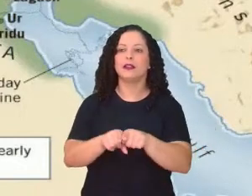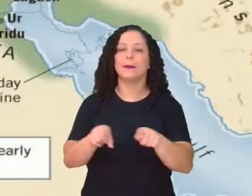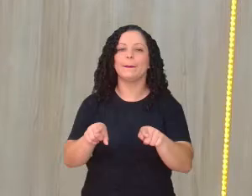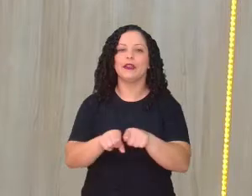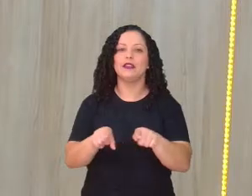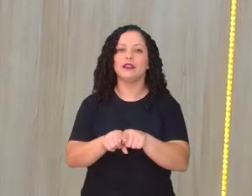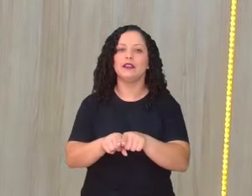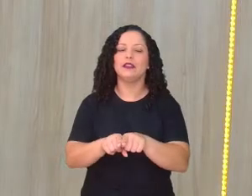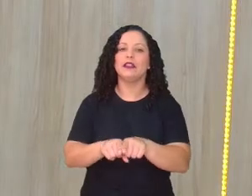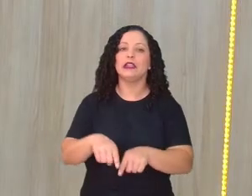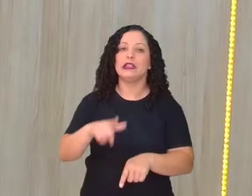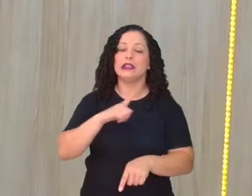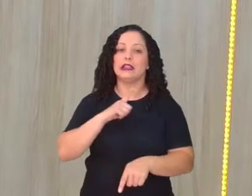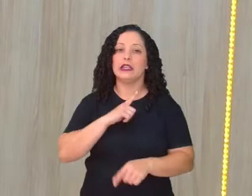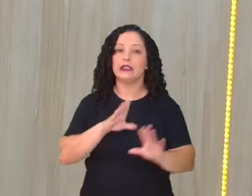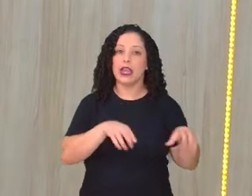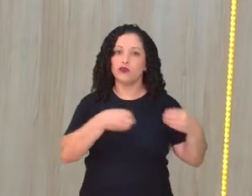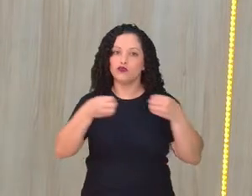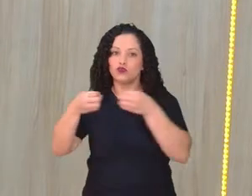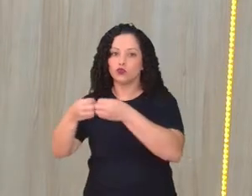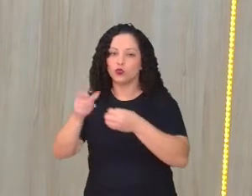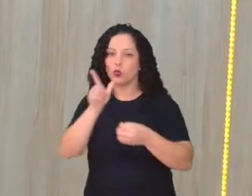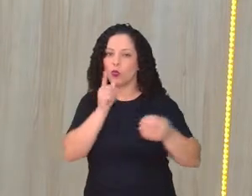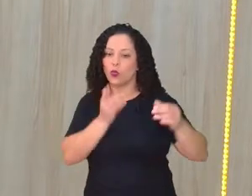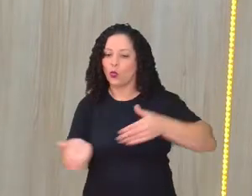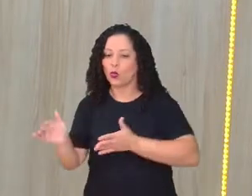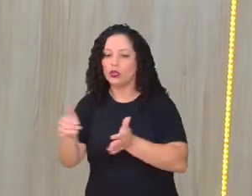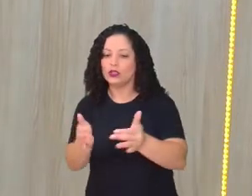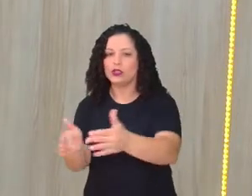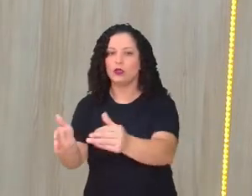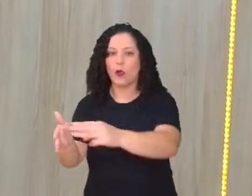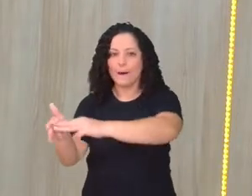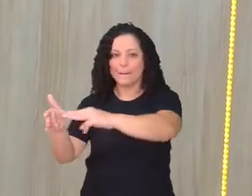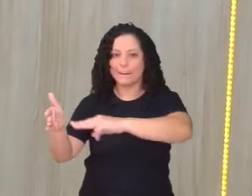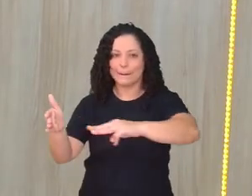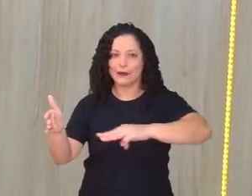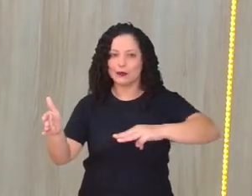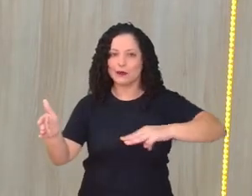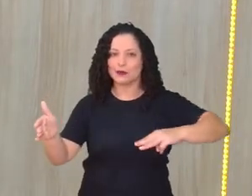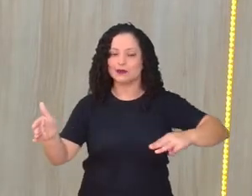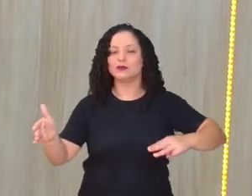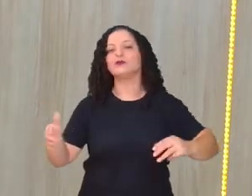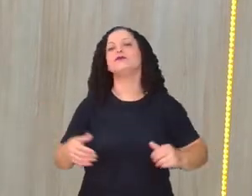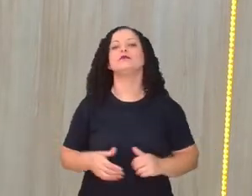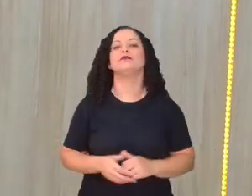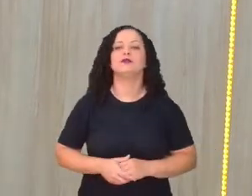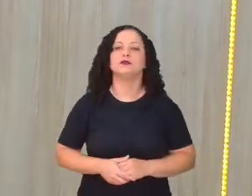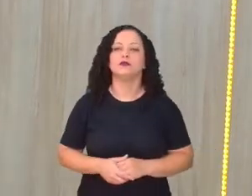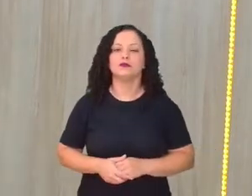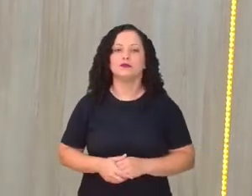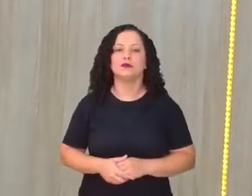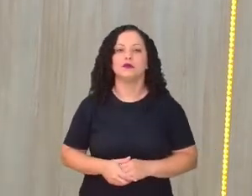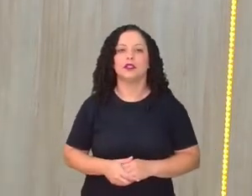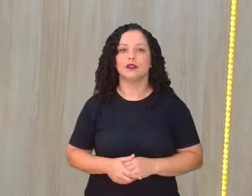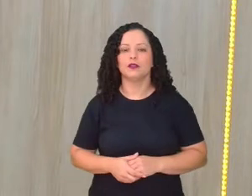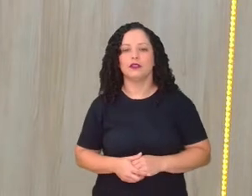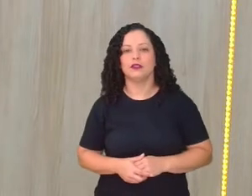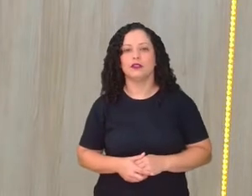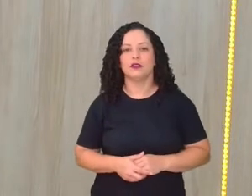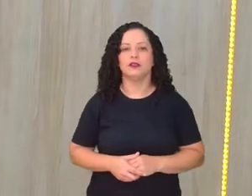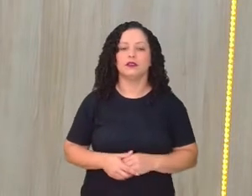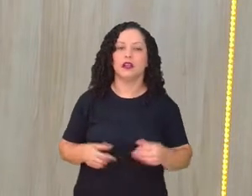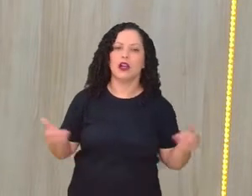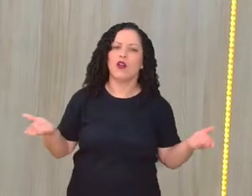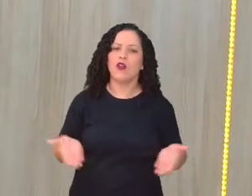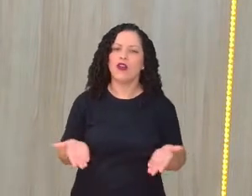tem o território da Mesopotâmia, território do Iraque atual. Então, ó, por que que a gente mostrou essas imagens,